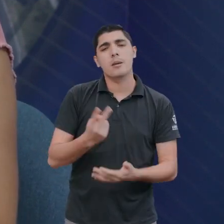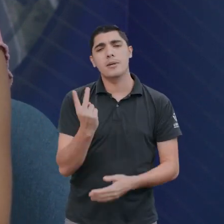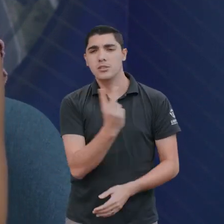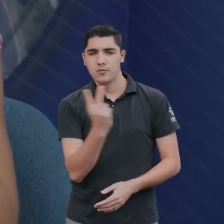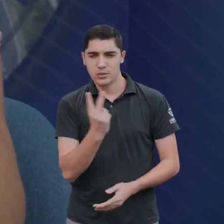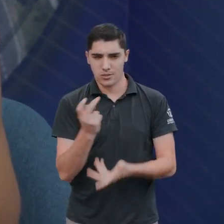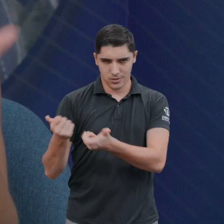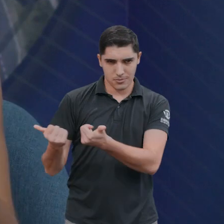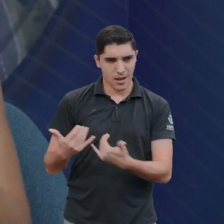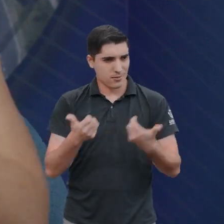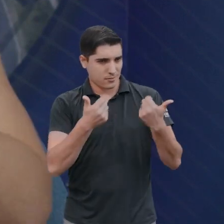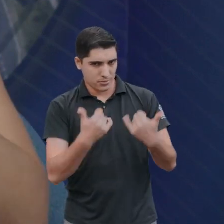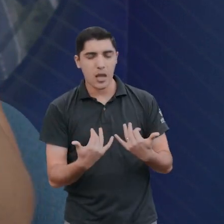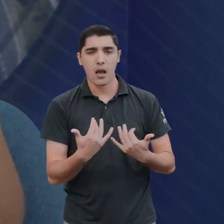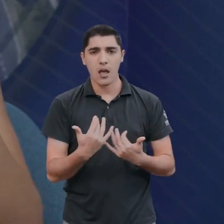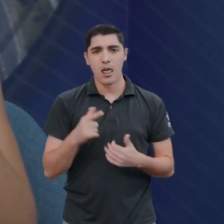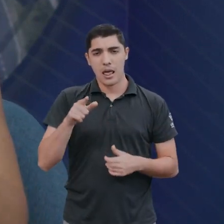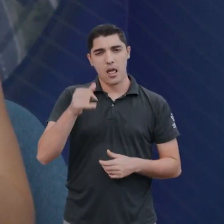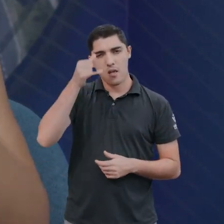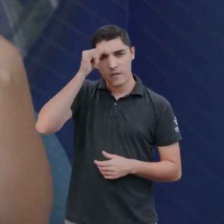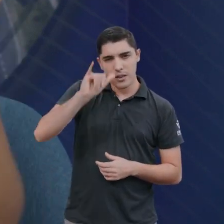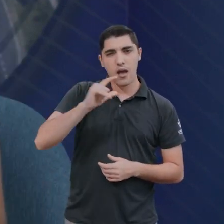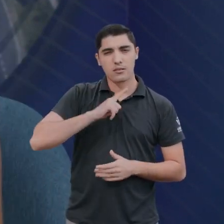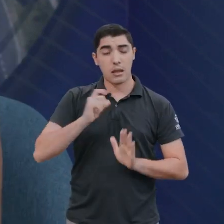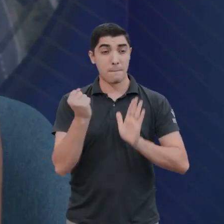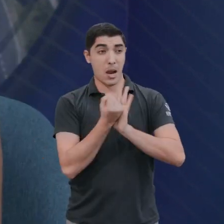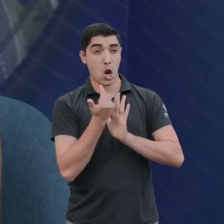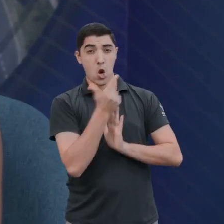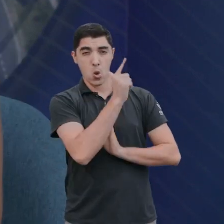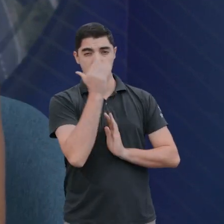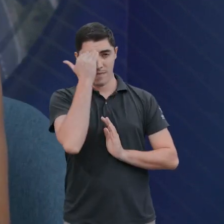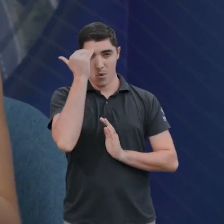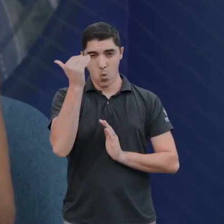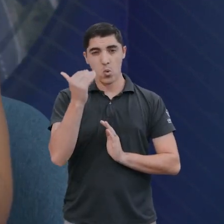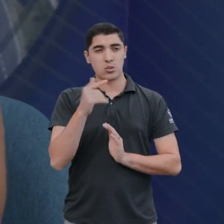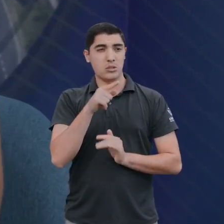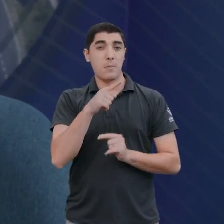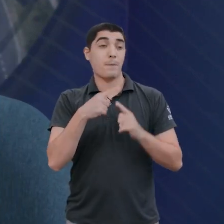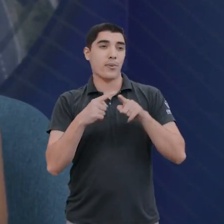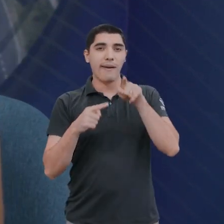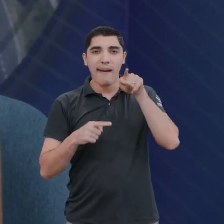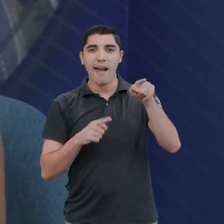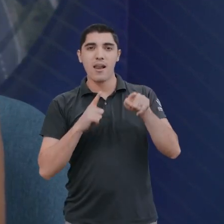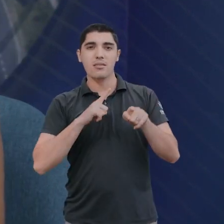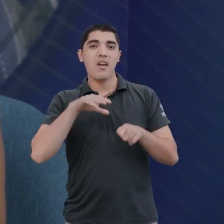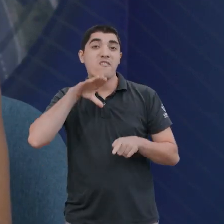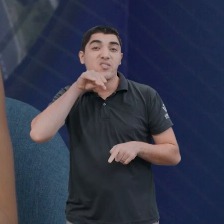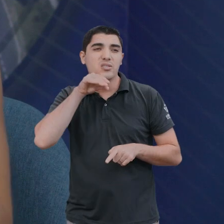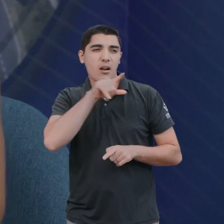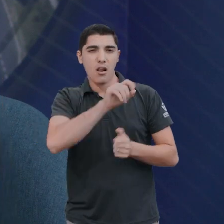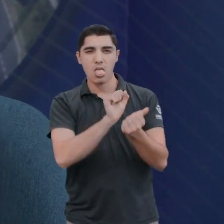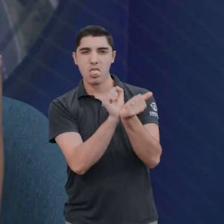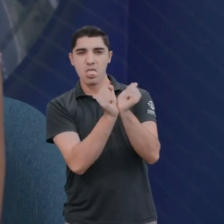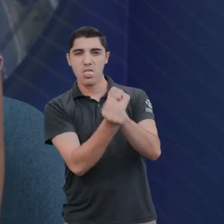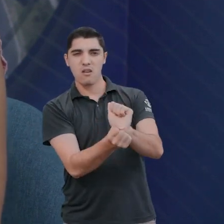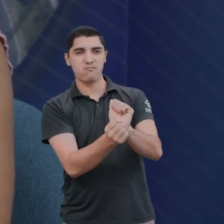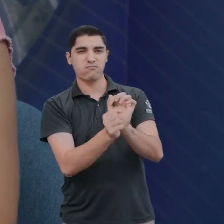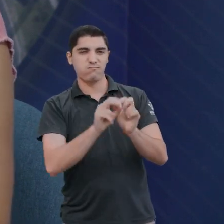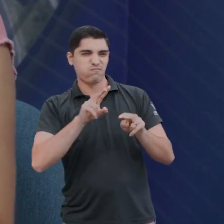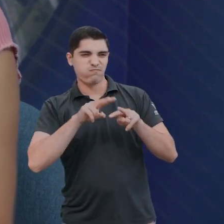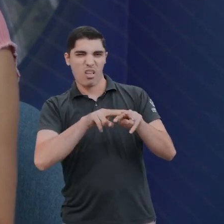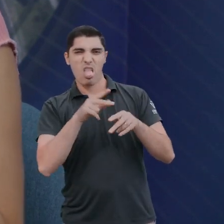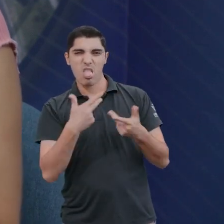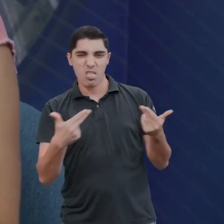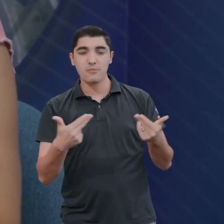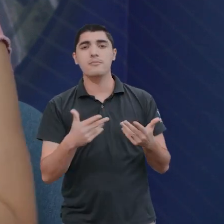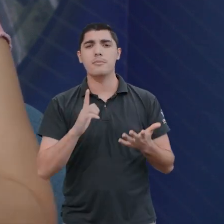de evitar, né, comprar dessas marcas, ter essa consciência, porque escraviza muitos funcionários. Em contrapartida,